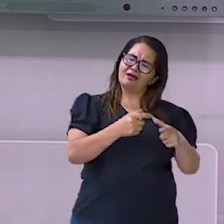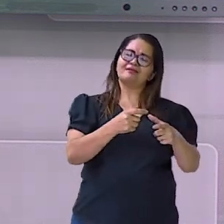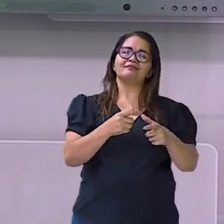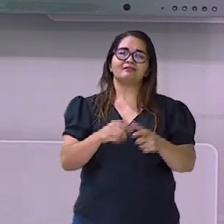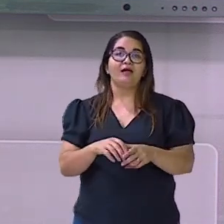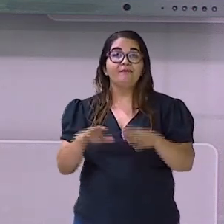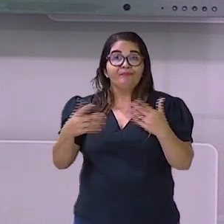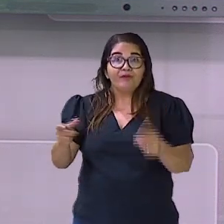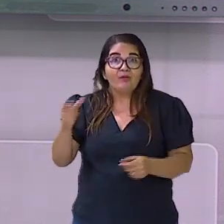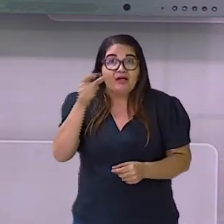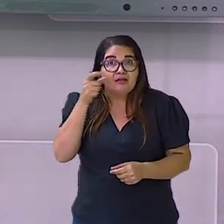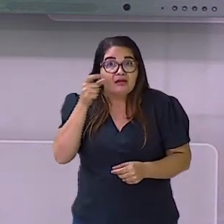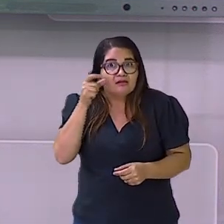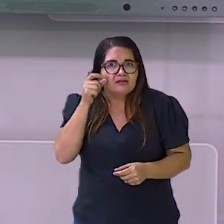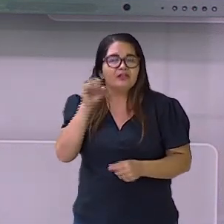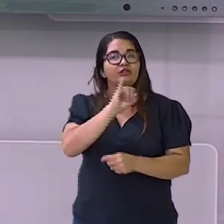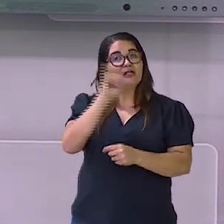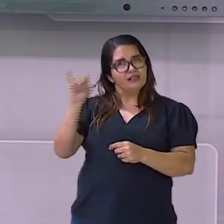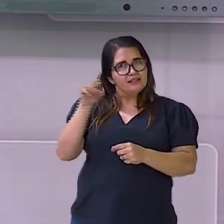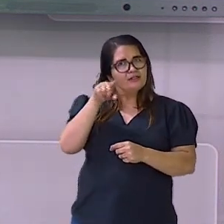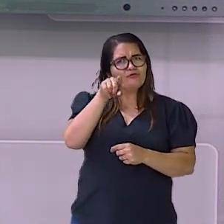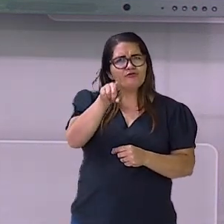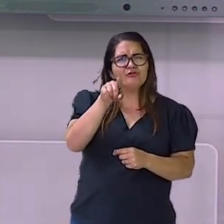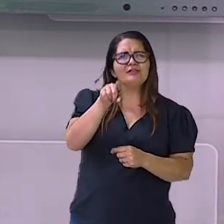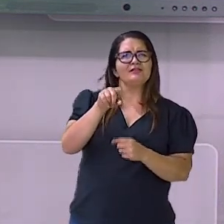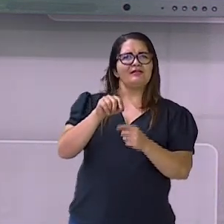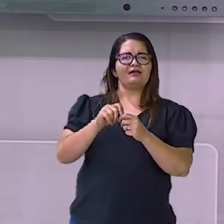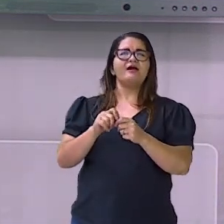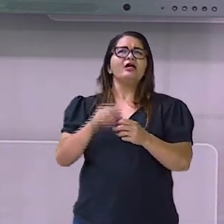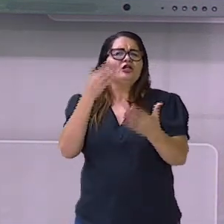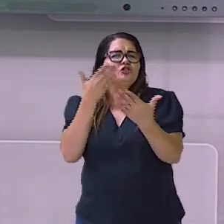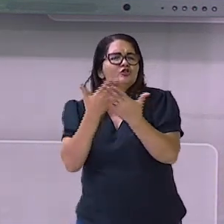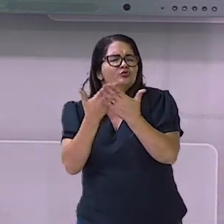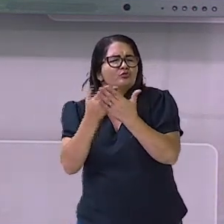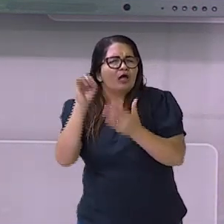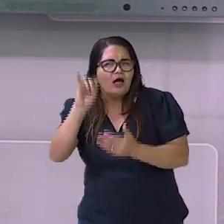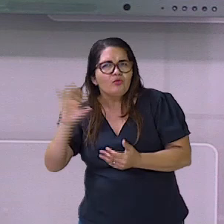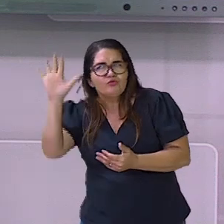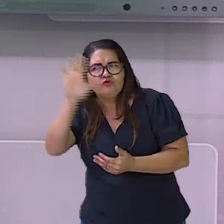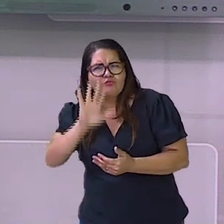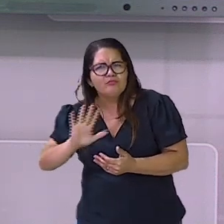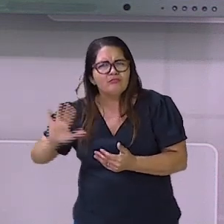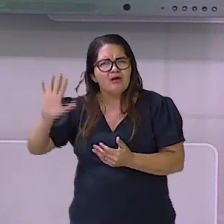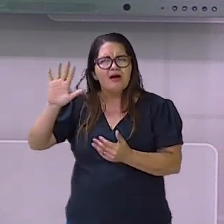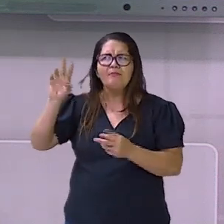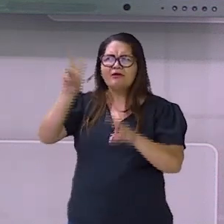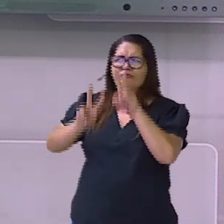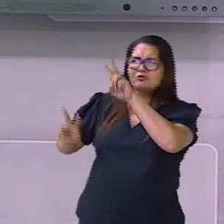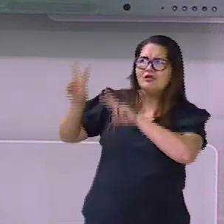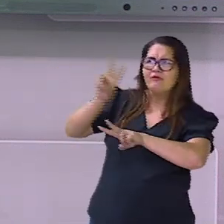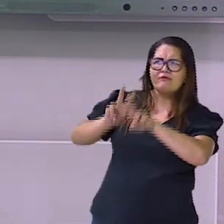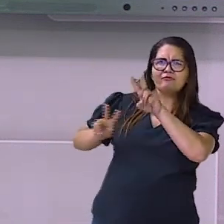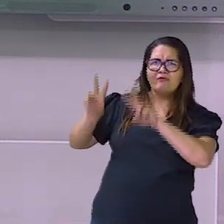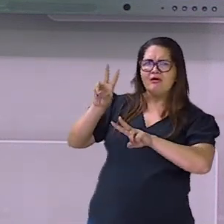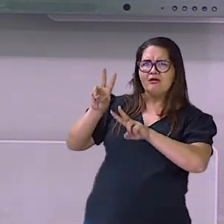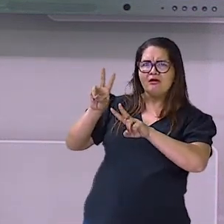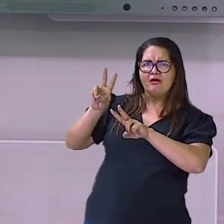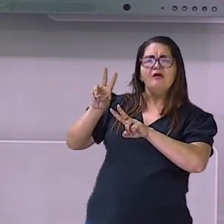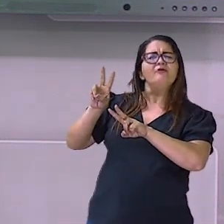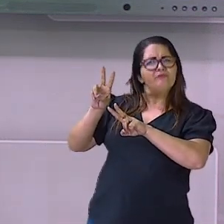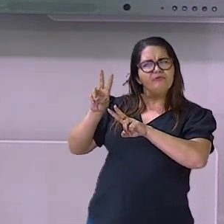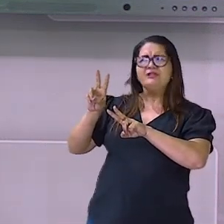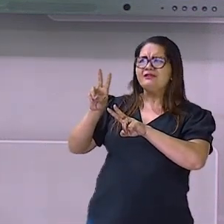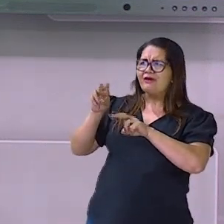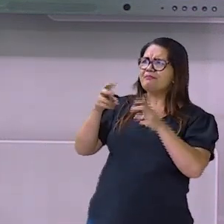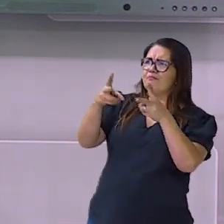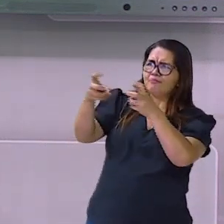se você estudar no mapa, você vai observar também que não é regra, mas